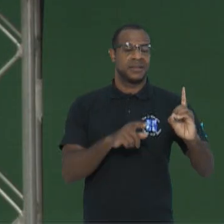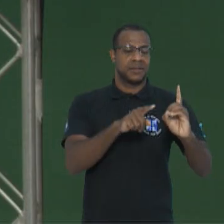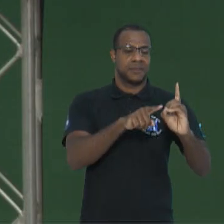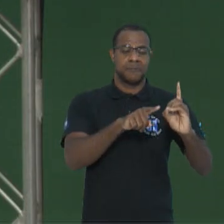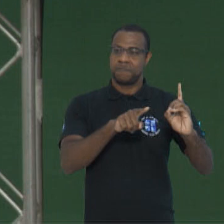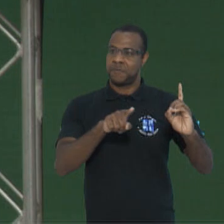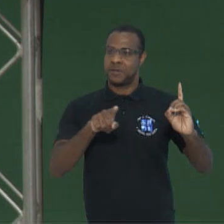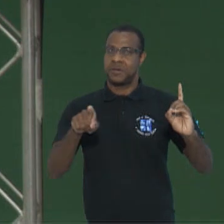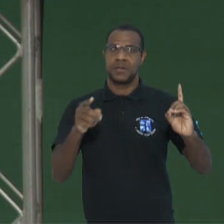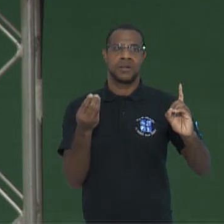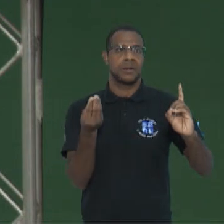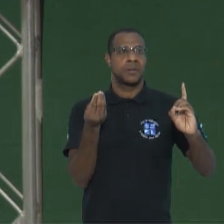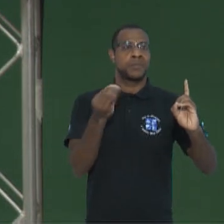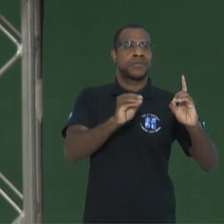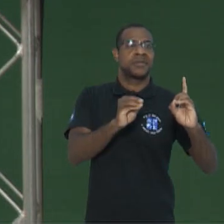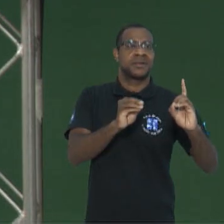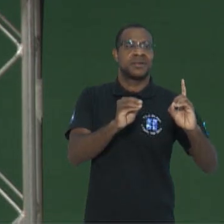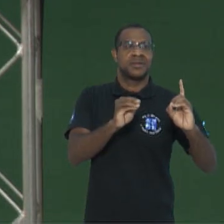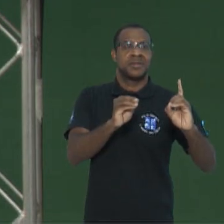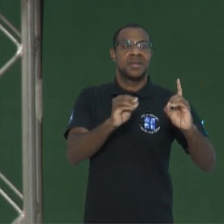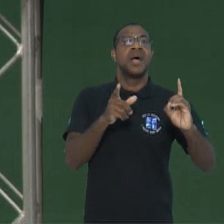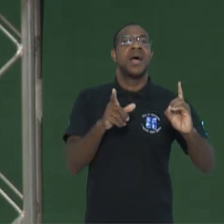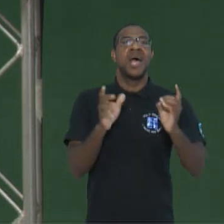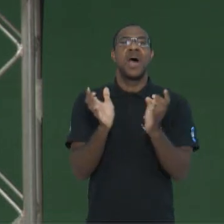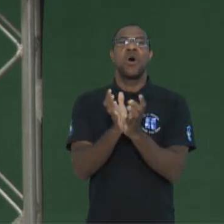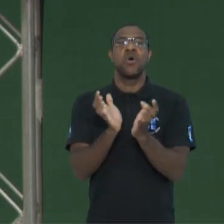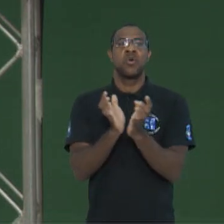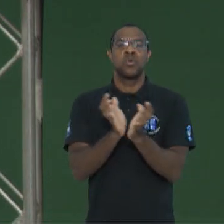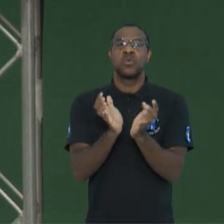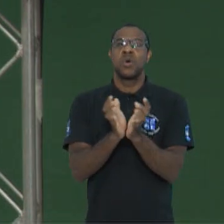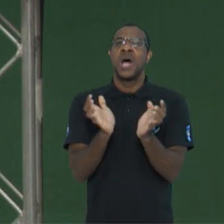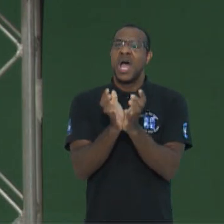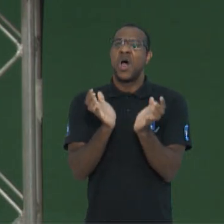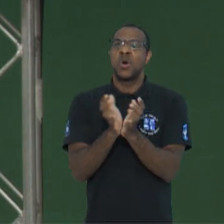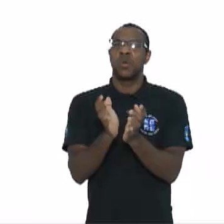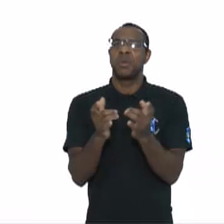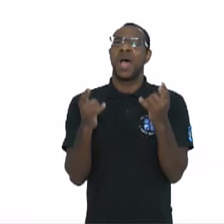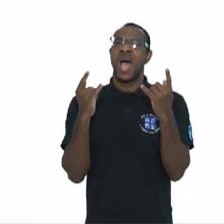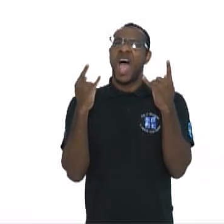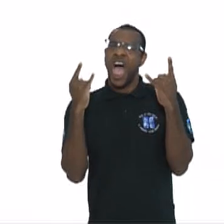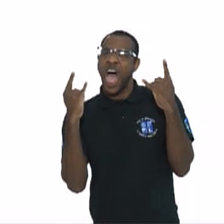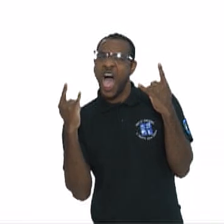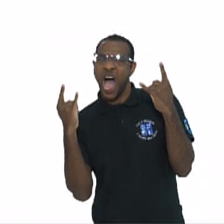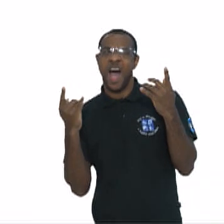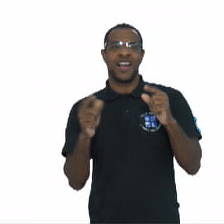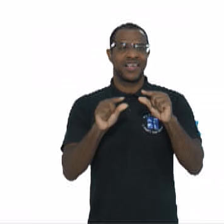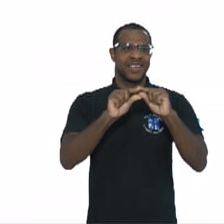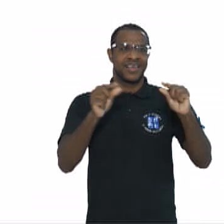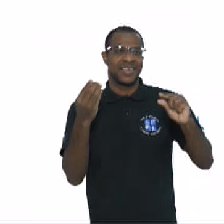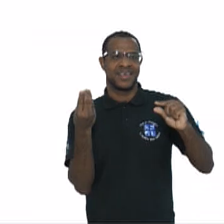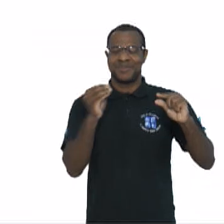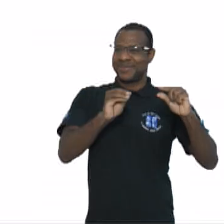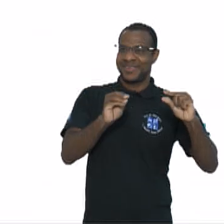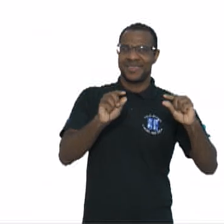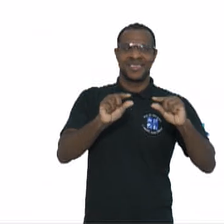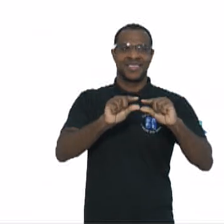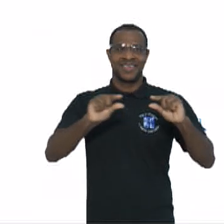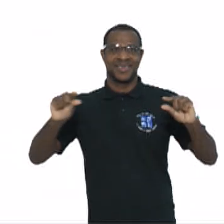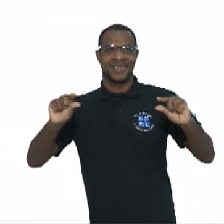uma citação da banda de rock Iron Maiden. Né? E a última, Pain and Are Treated